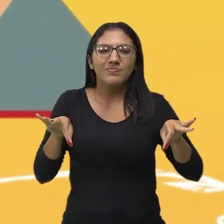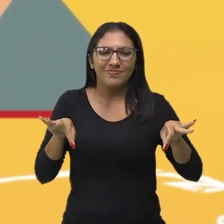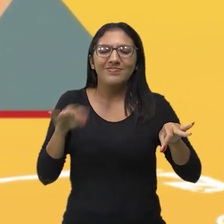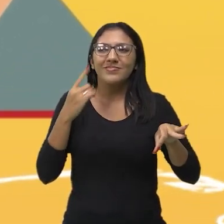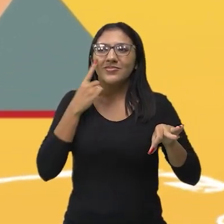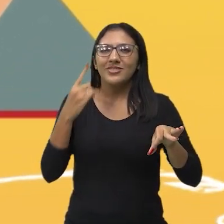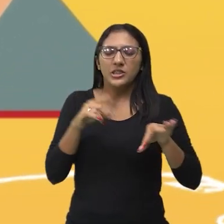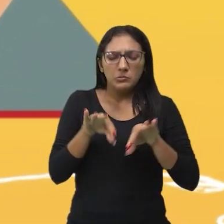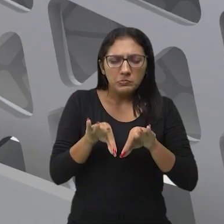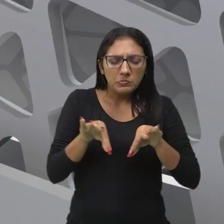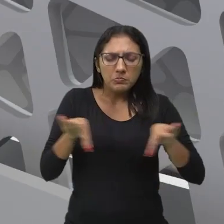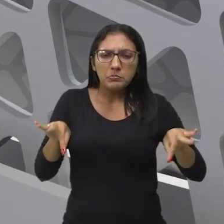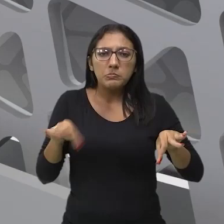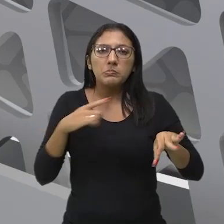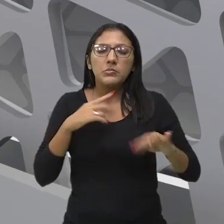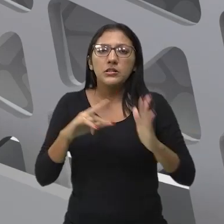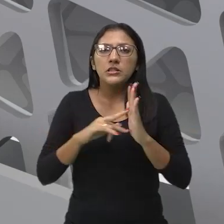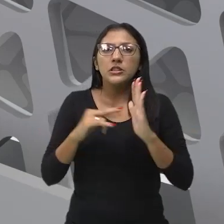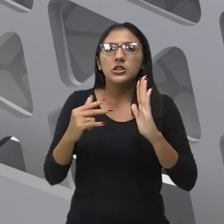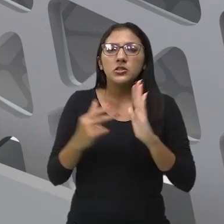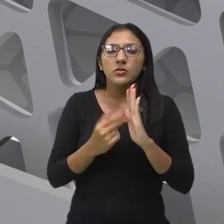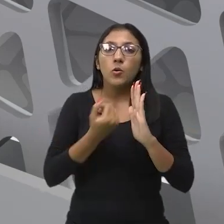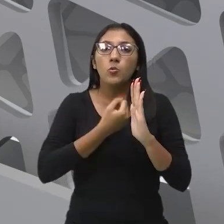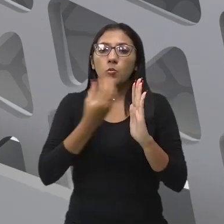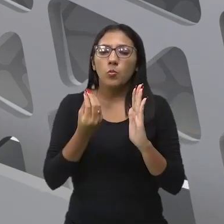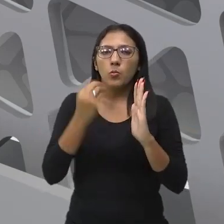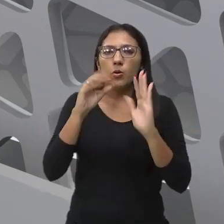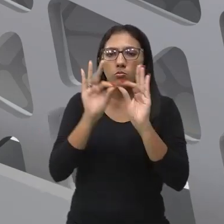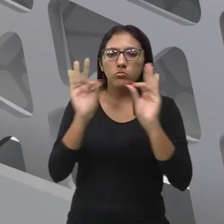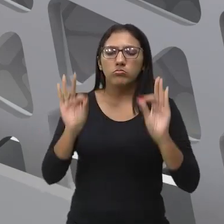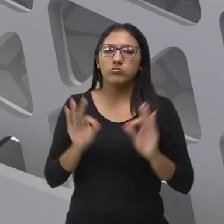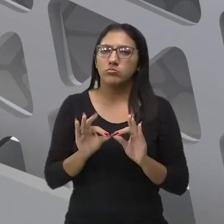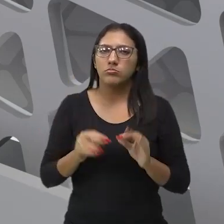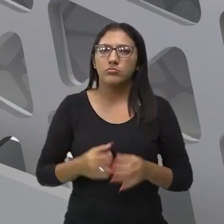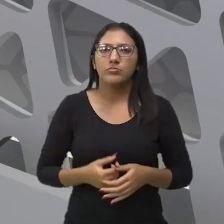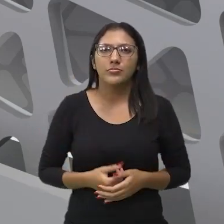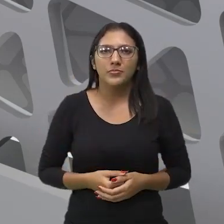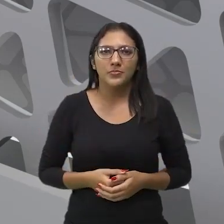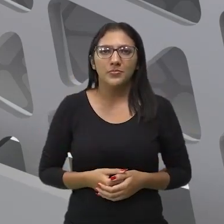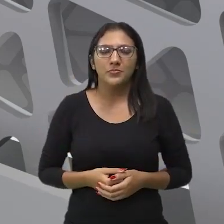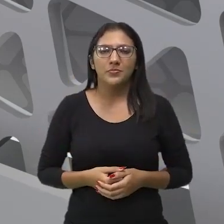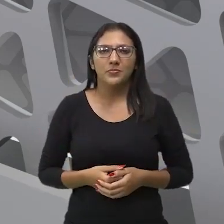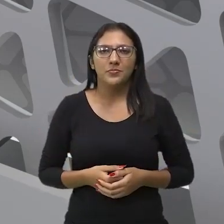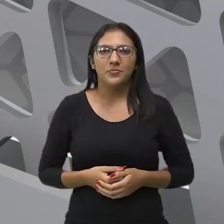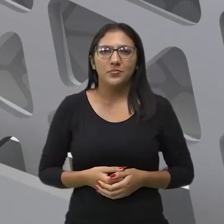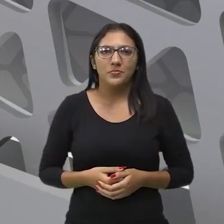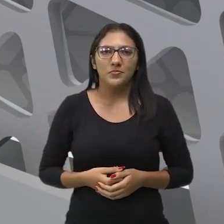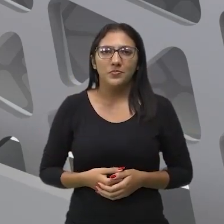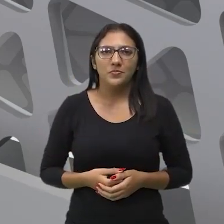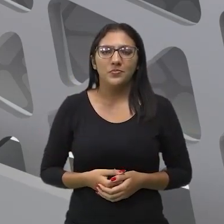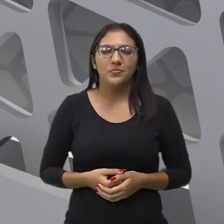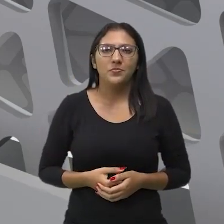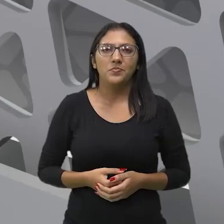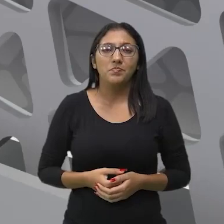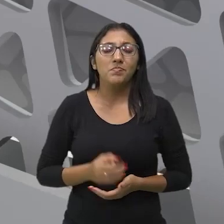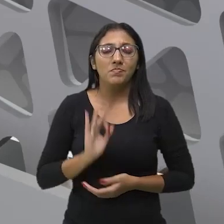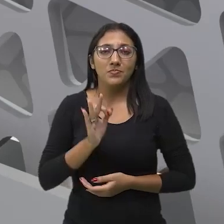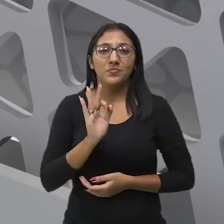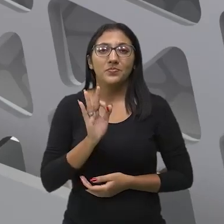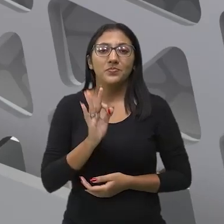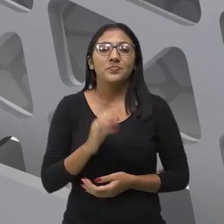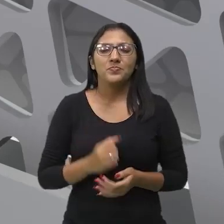da circunferência. Muito bem, pessoal. Agora ficou bem claro para você a ideia de comprimento da circunferência, né?